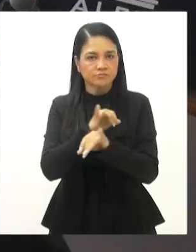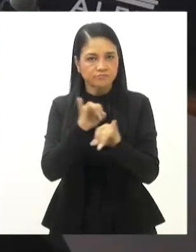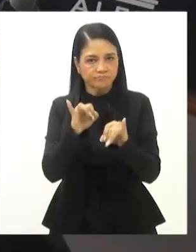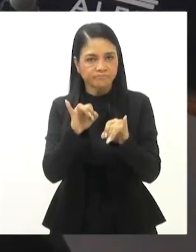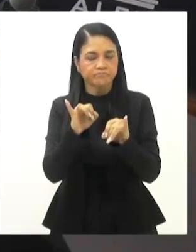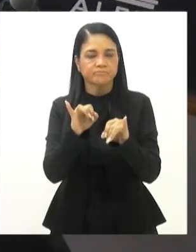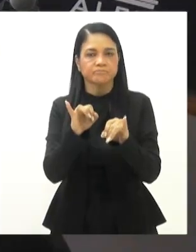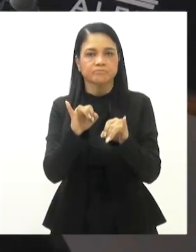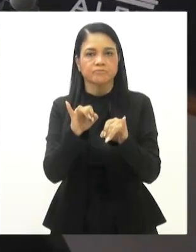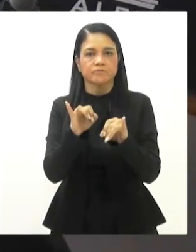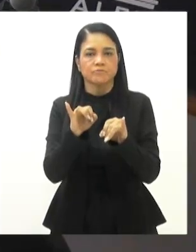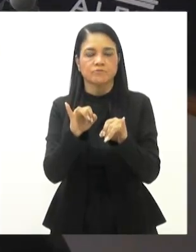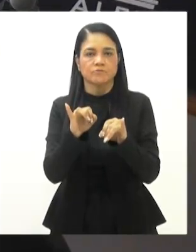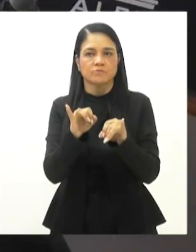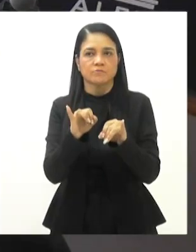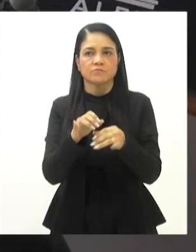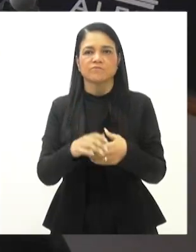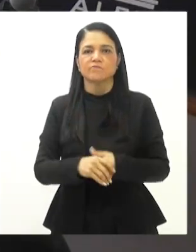considerações.